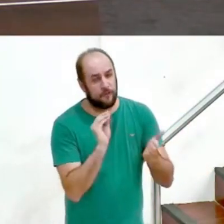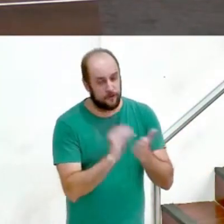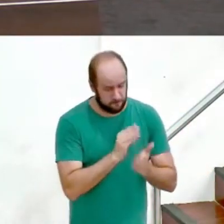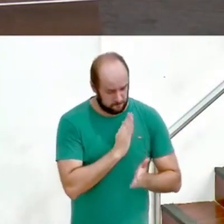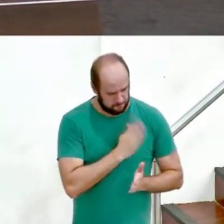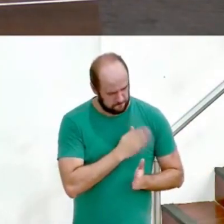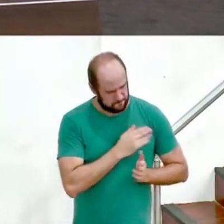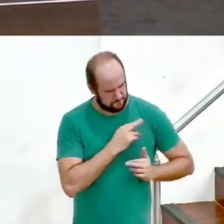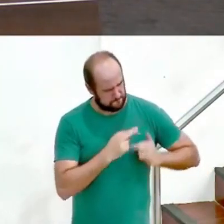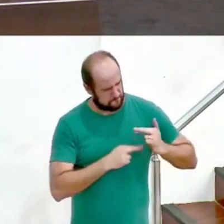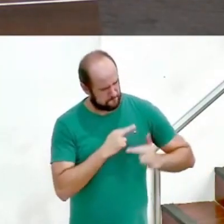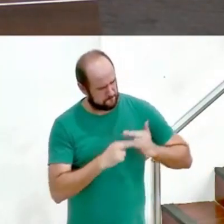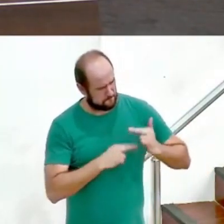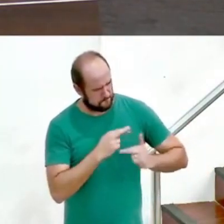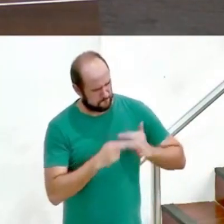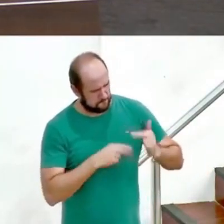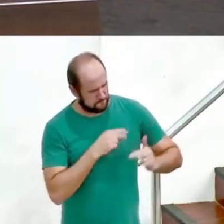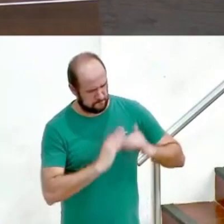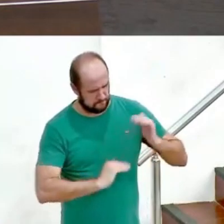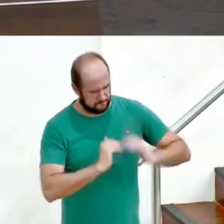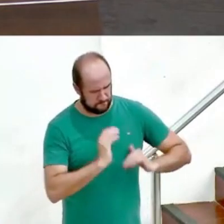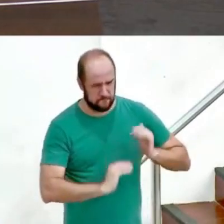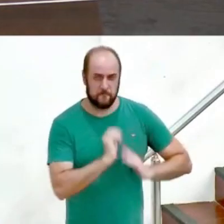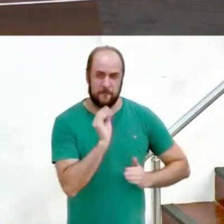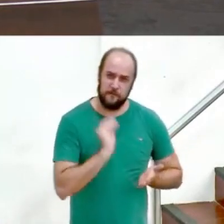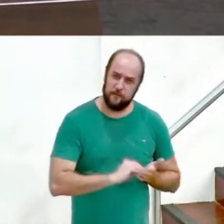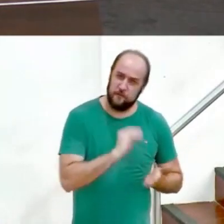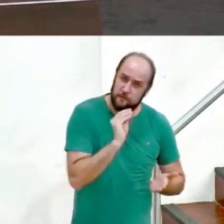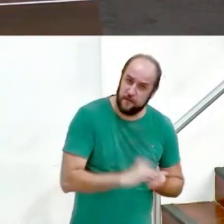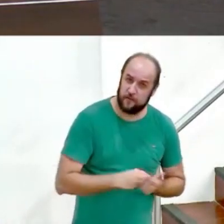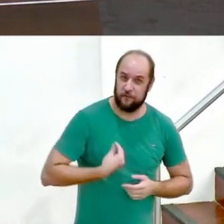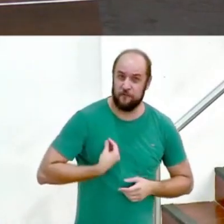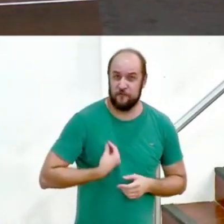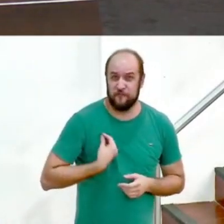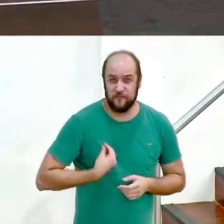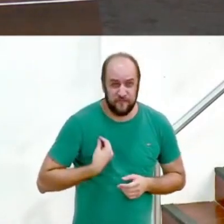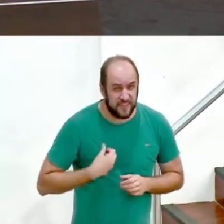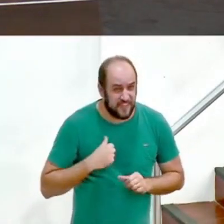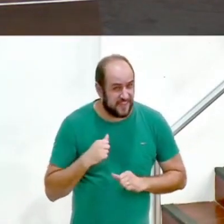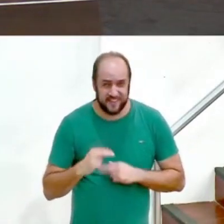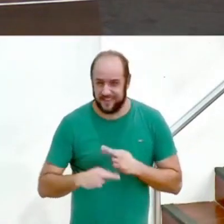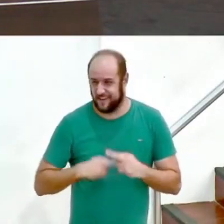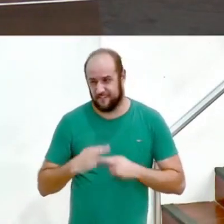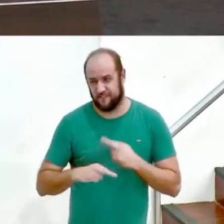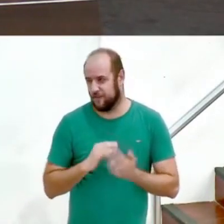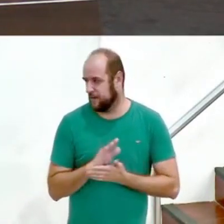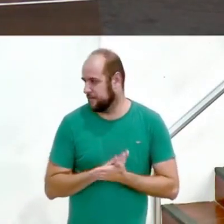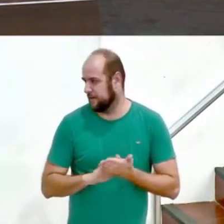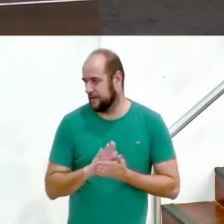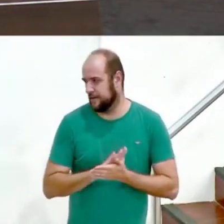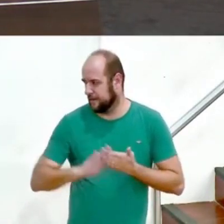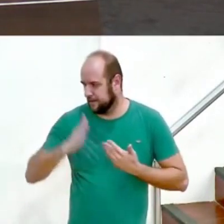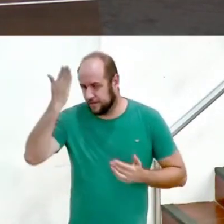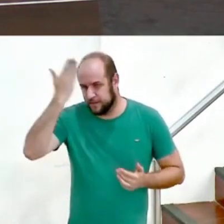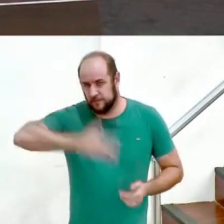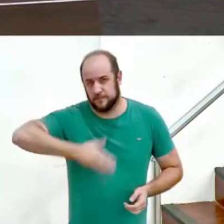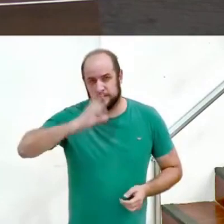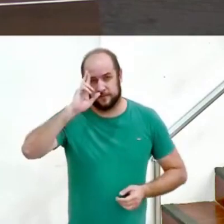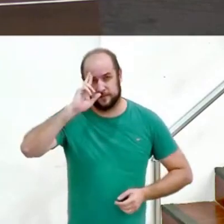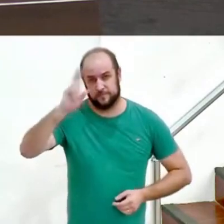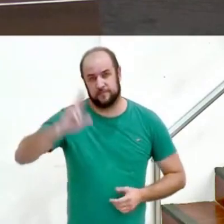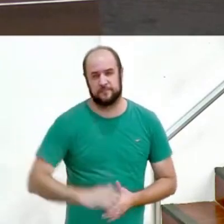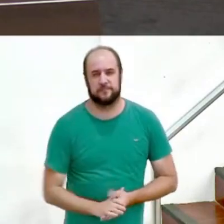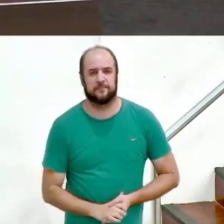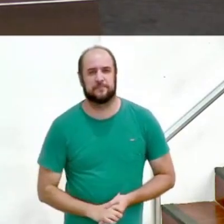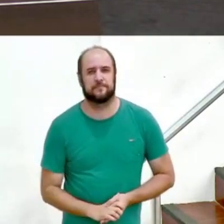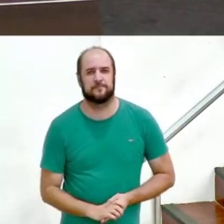coração, eles não estavam reformando a vida diante do Senhor. Era